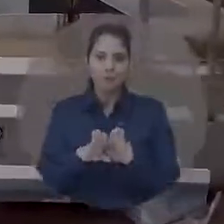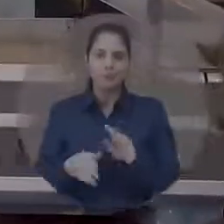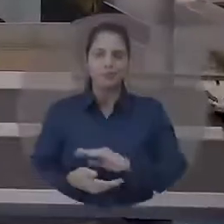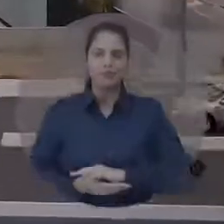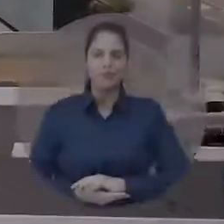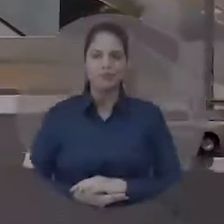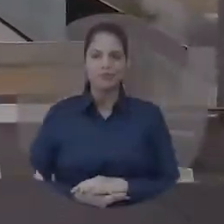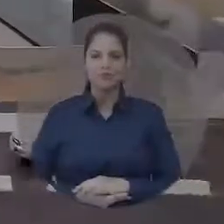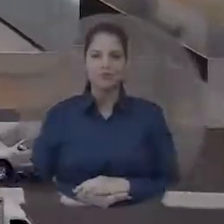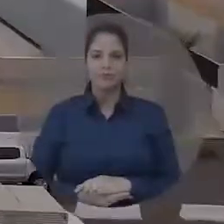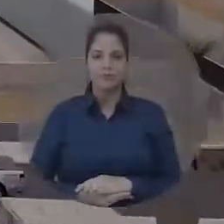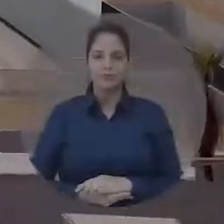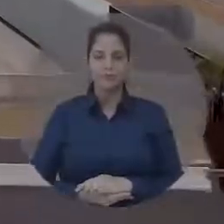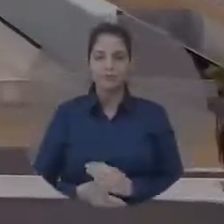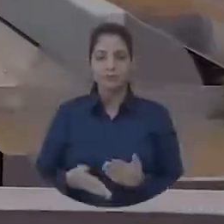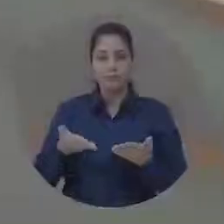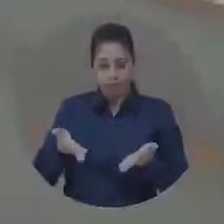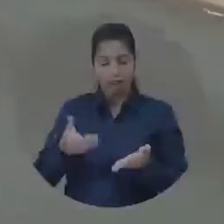ar-condicionado.